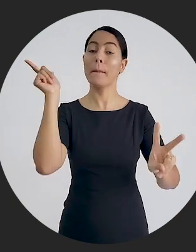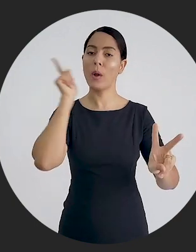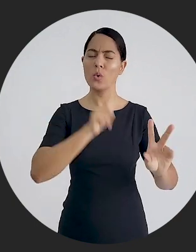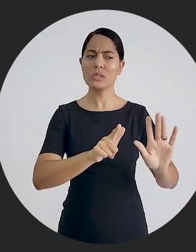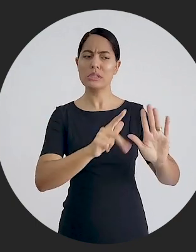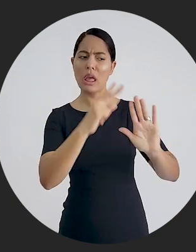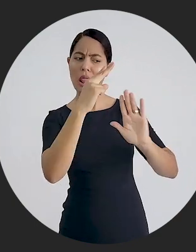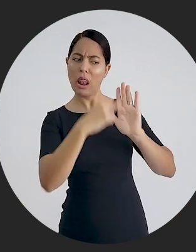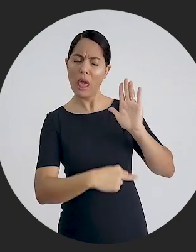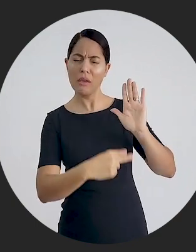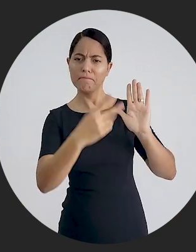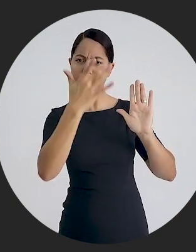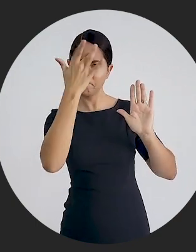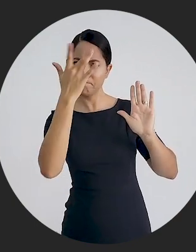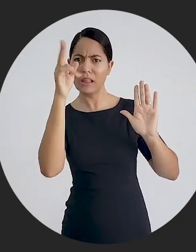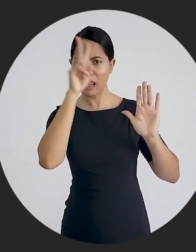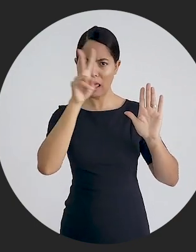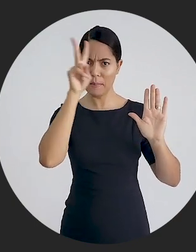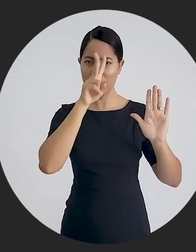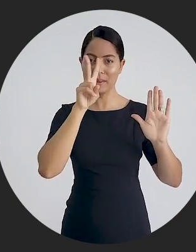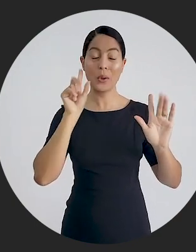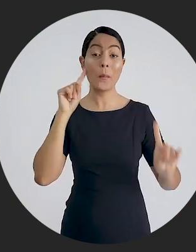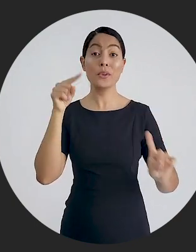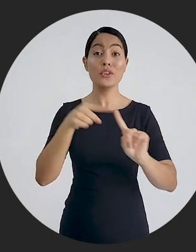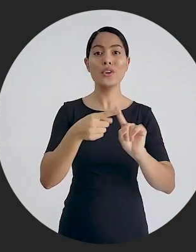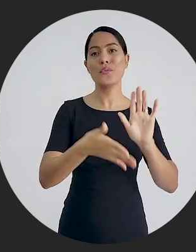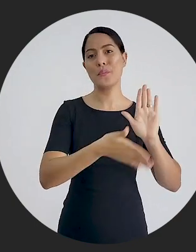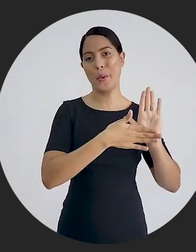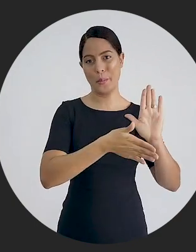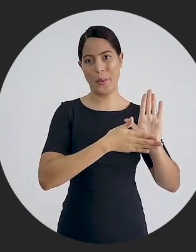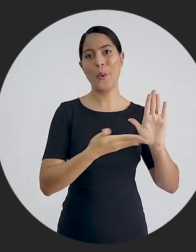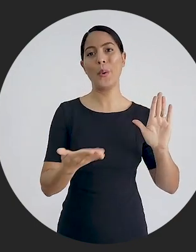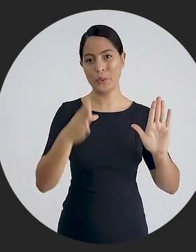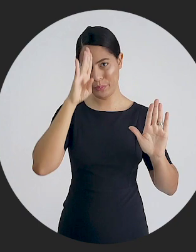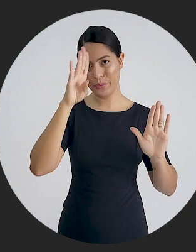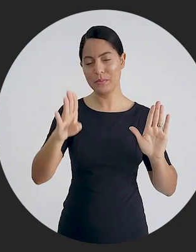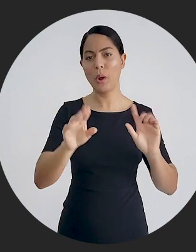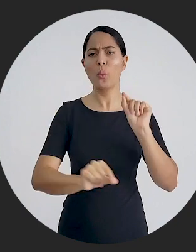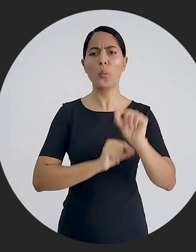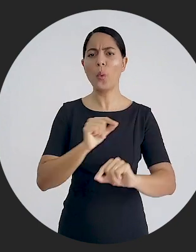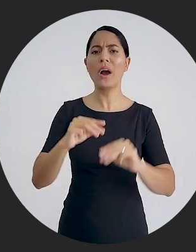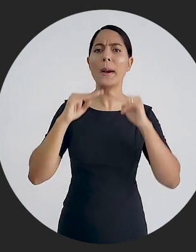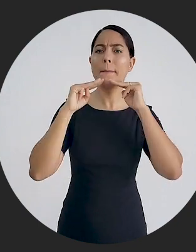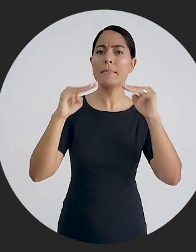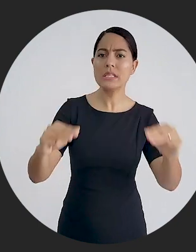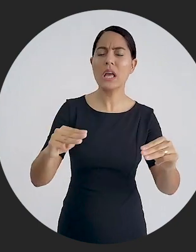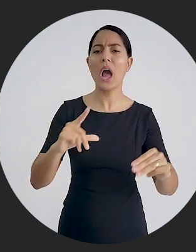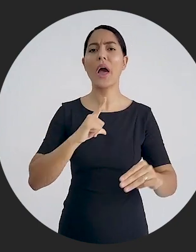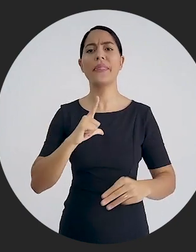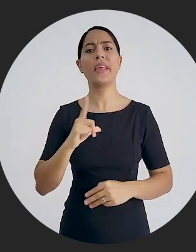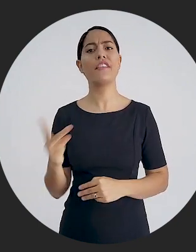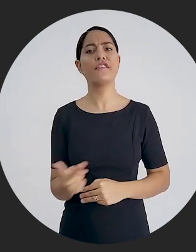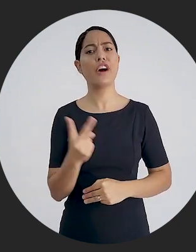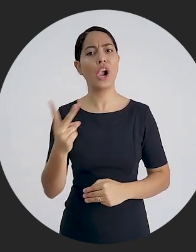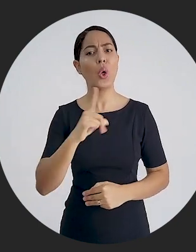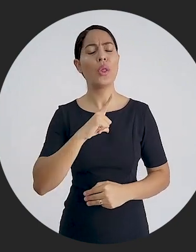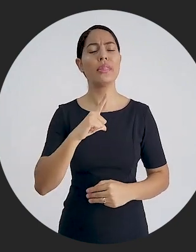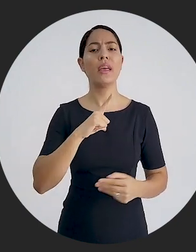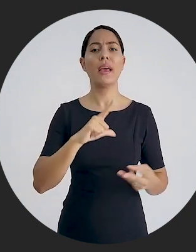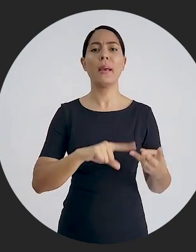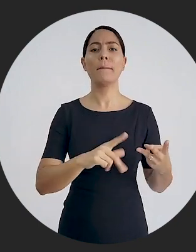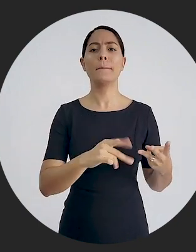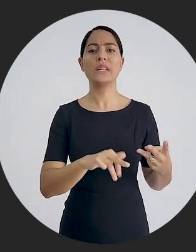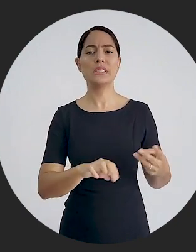do seu planejamento o tempo todo, né? O principal aí seria o propósito, né? A gente tem missões,